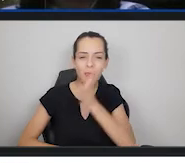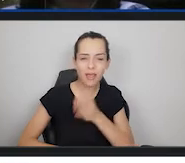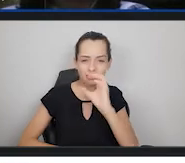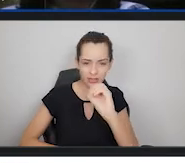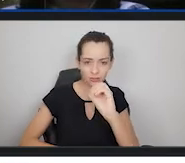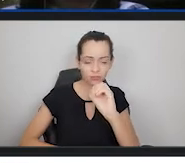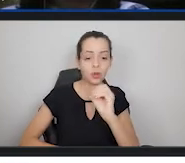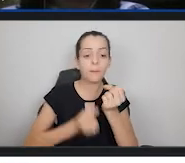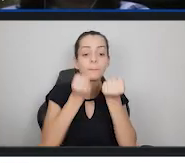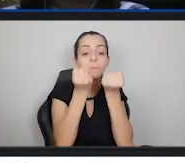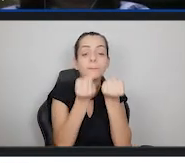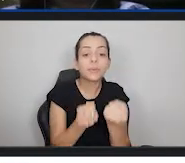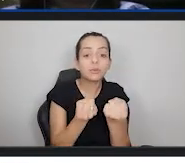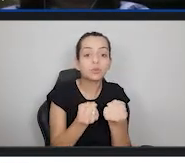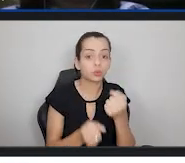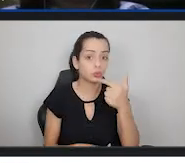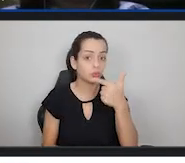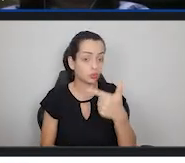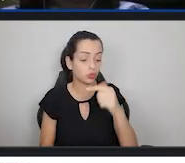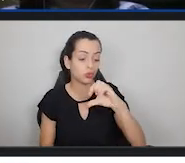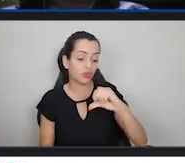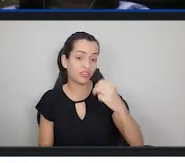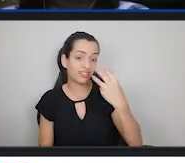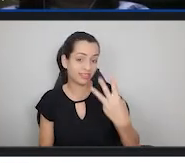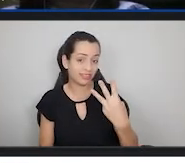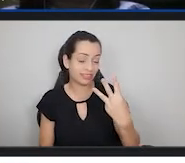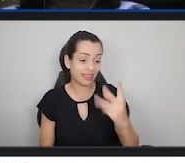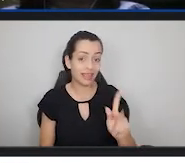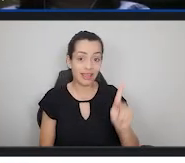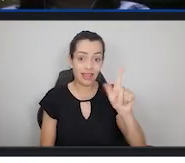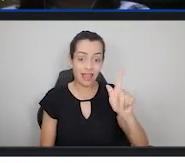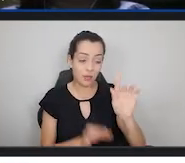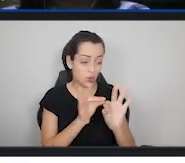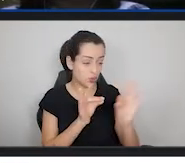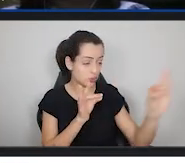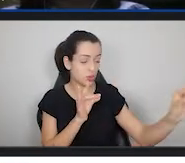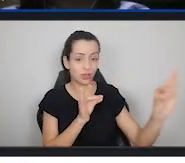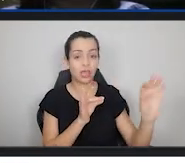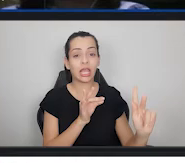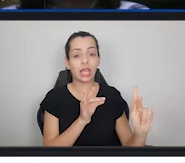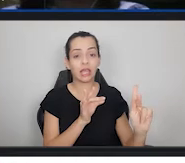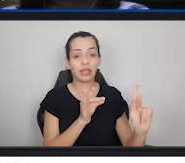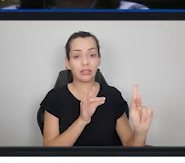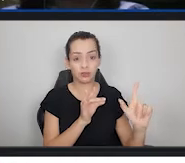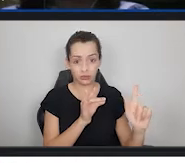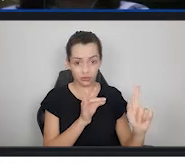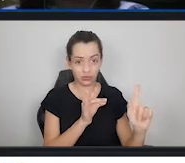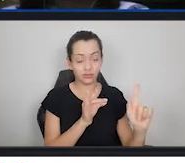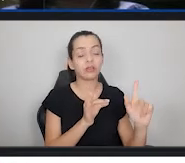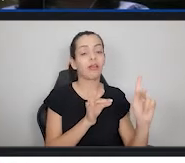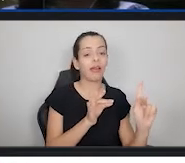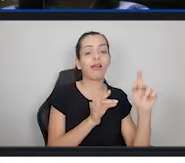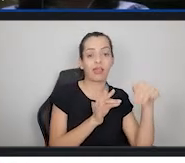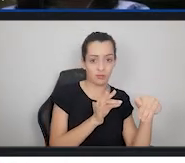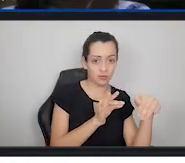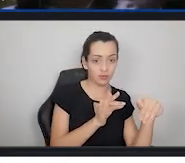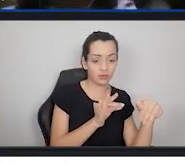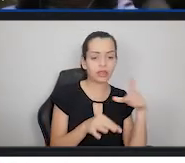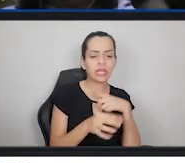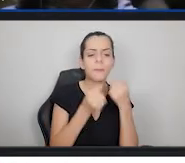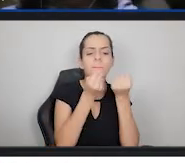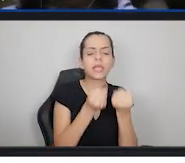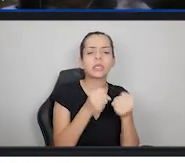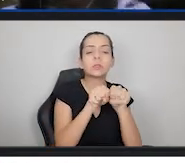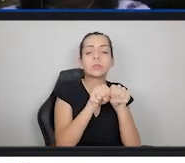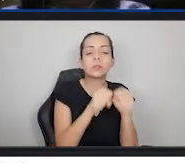milímetros aqui, ó, que é o chamado 14/0 AWG, olha o peso dele, se for de alumínio, 293 kg